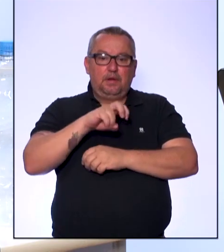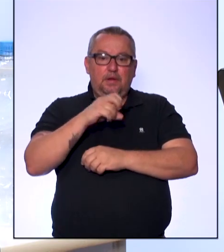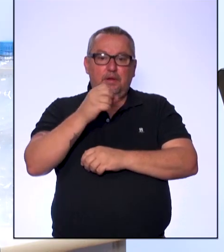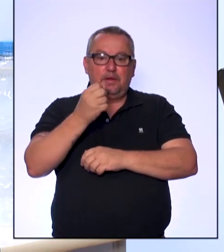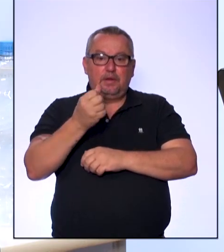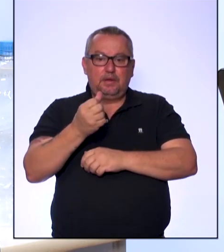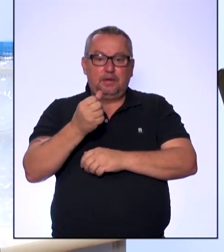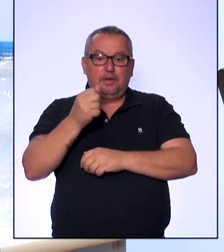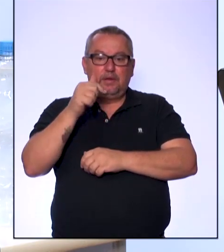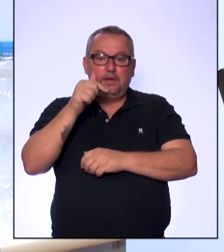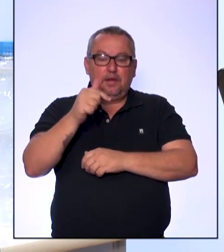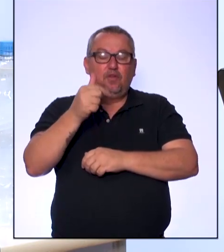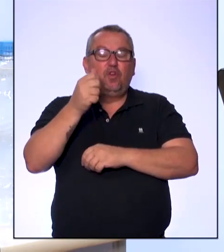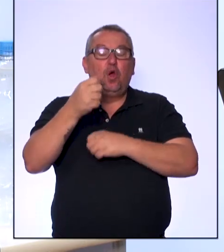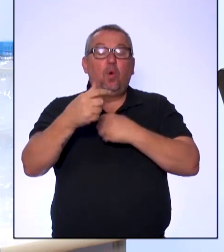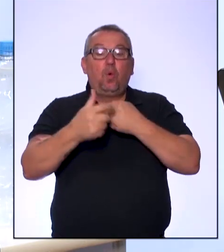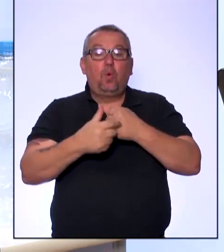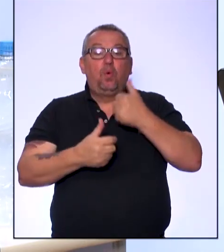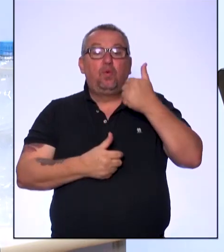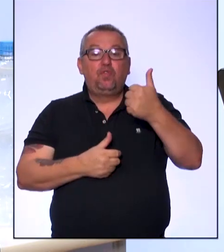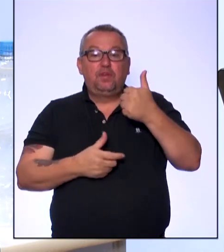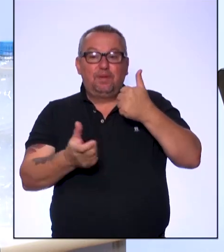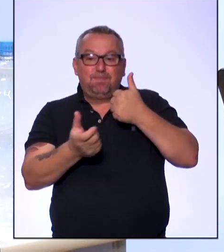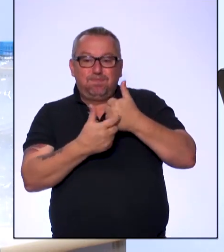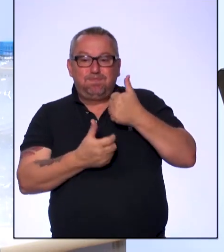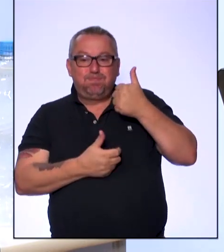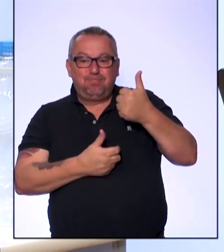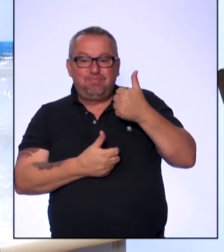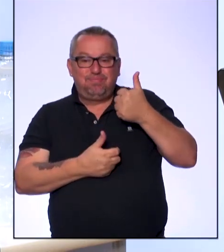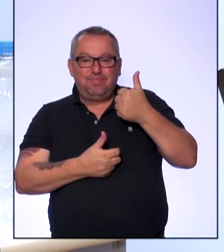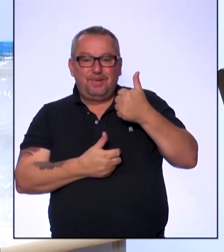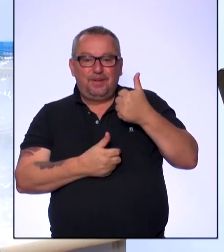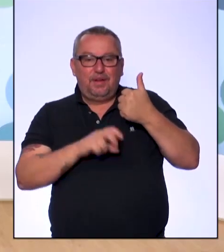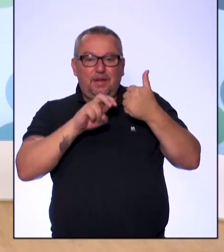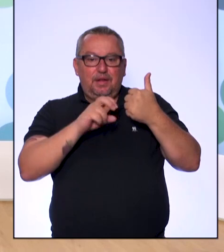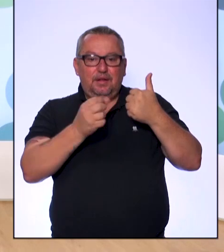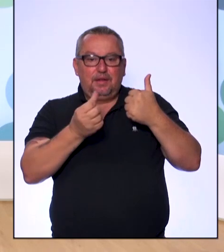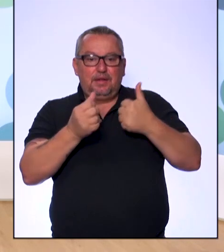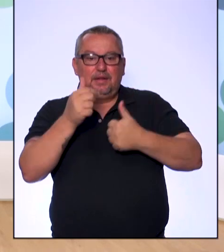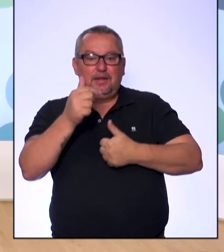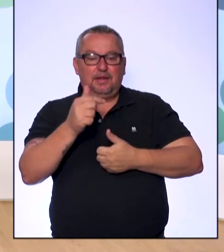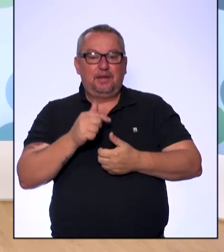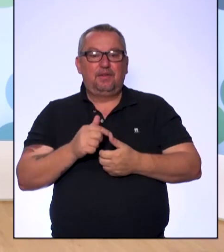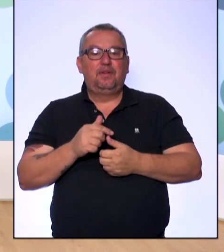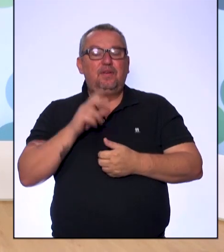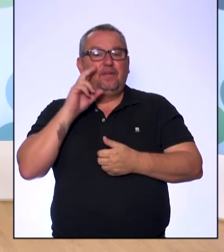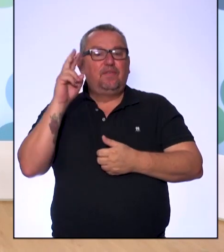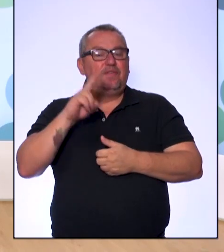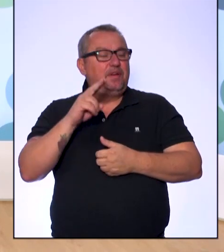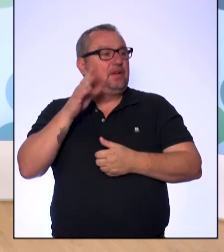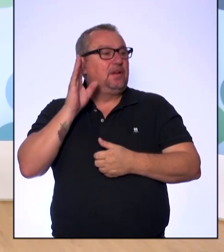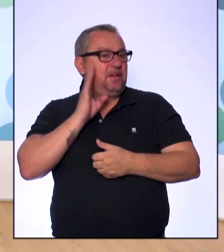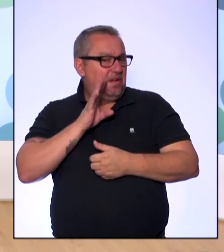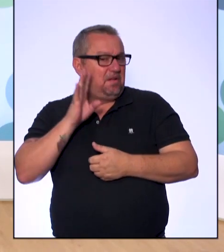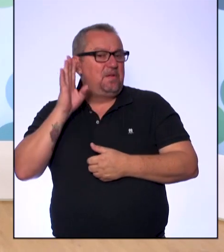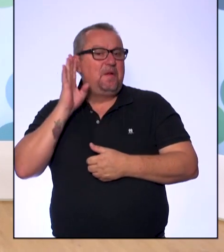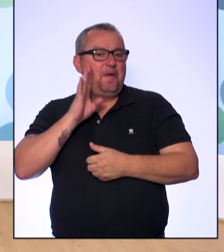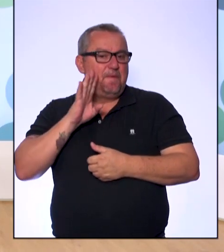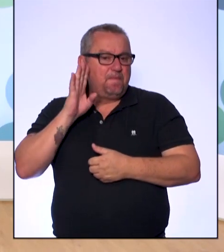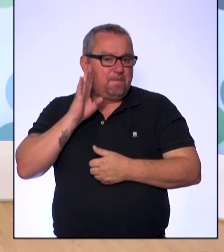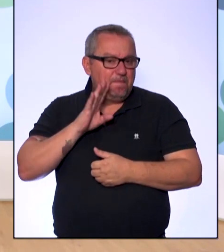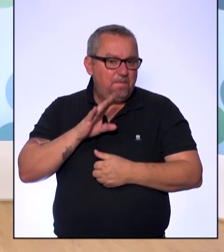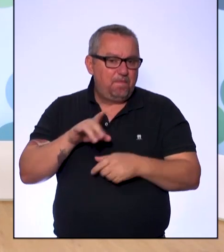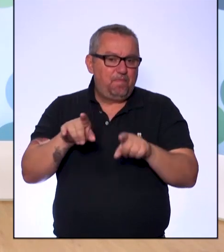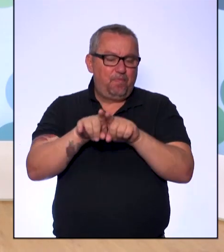567 curtidas. E nenhuma likes, descurtida, né? Likes, Likes, né? joinhas, né? Exatamente. Olha que interessante. Então, assim,